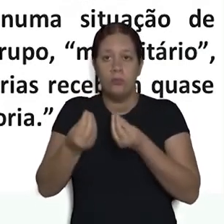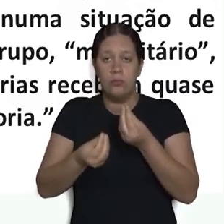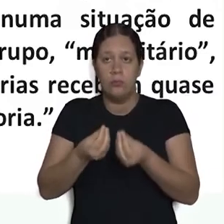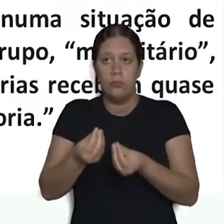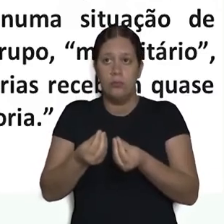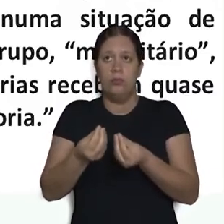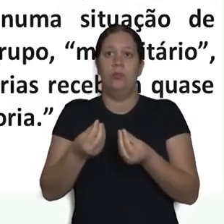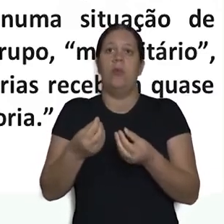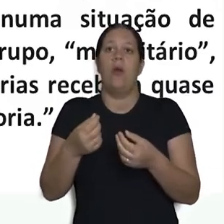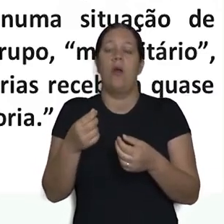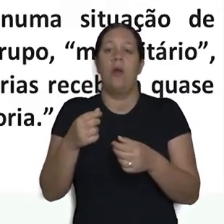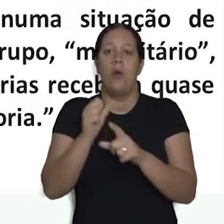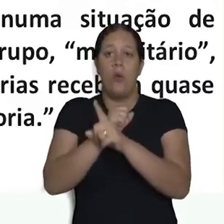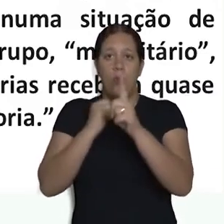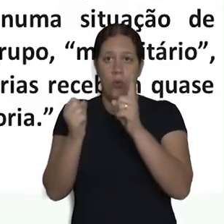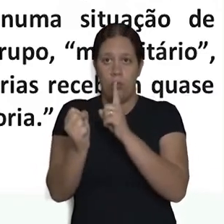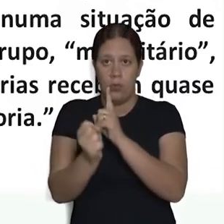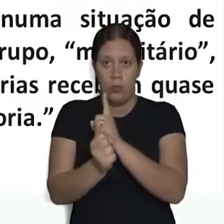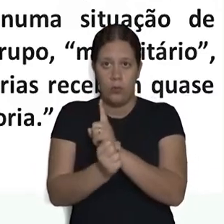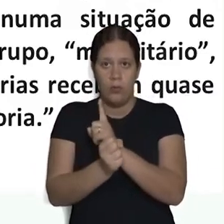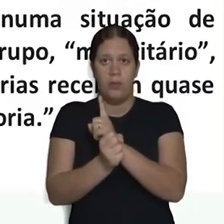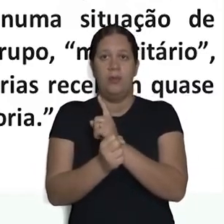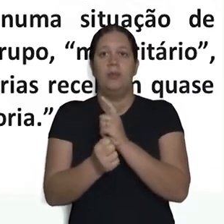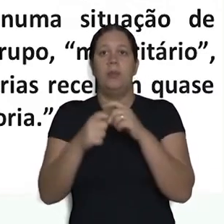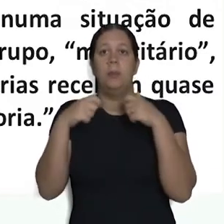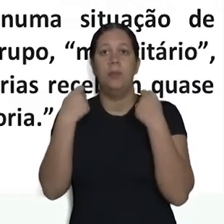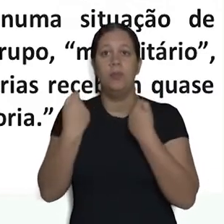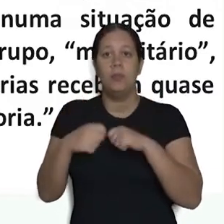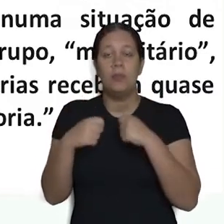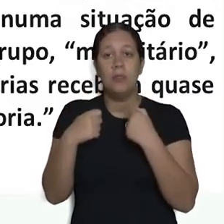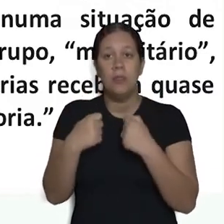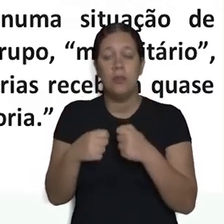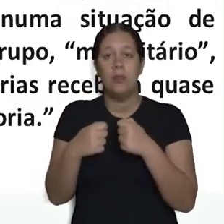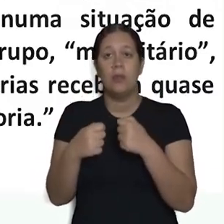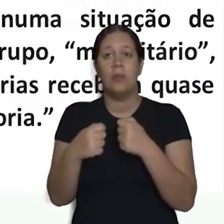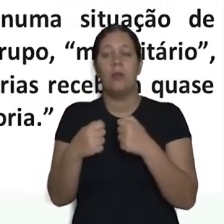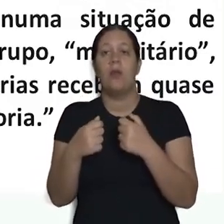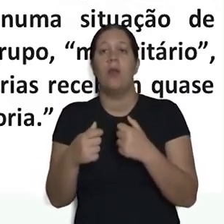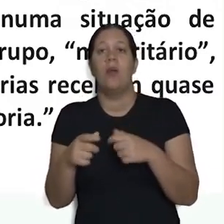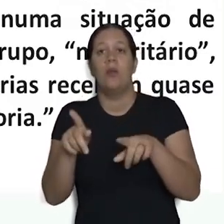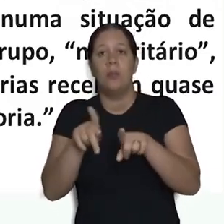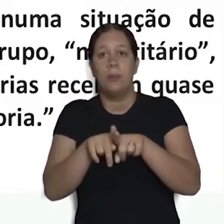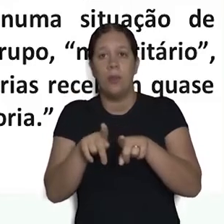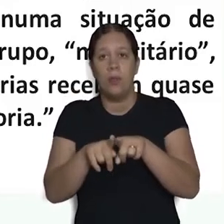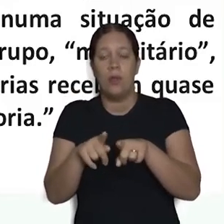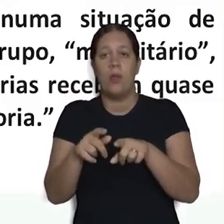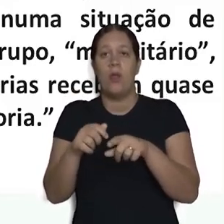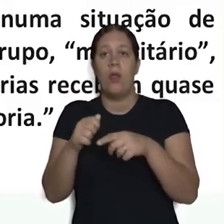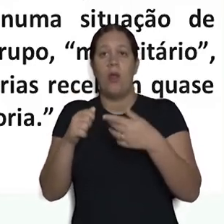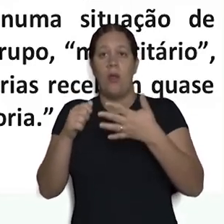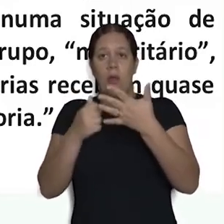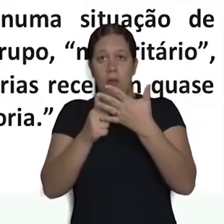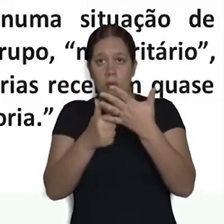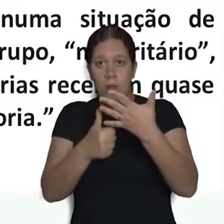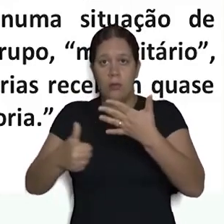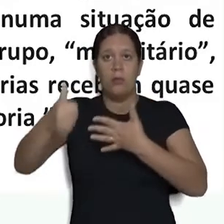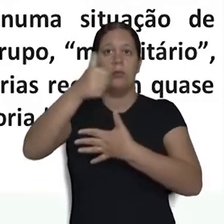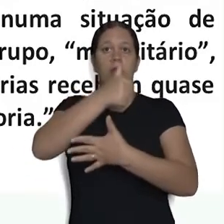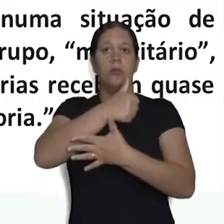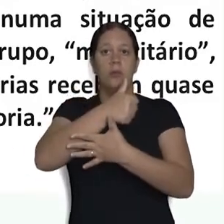das relações sociais, se encontram numa situação de dependência e desvantagem em relação a outro grupo maioritário,